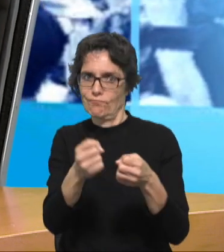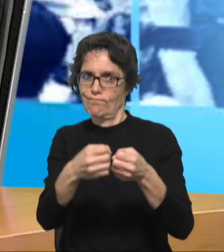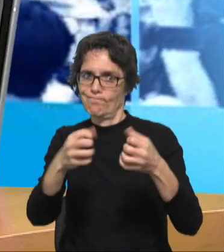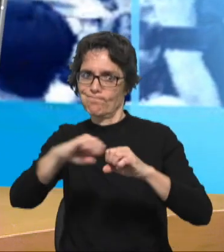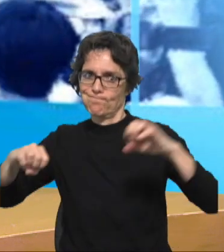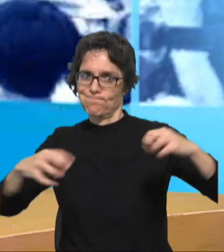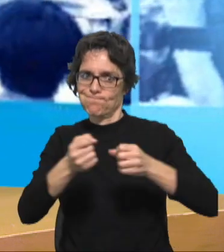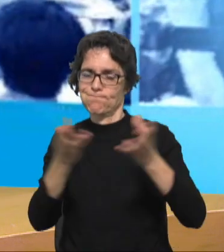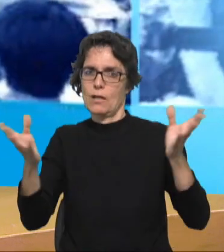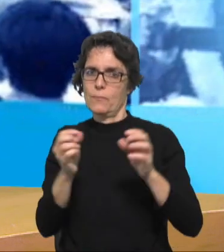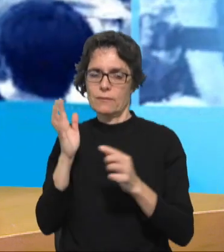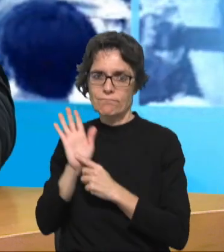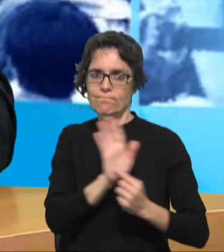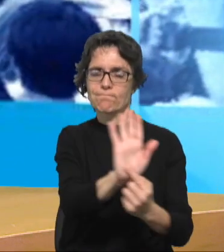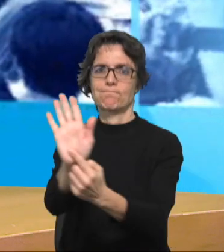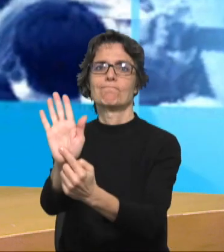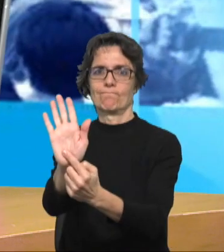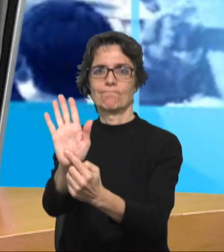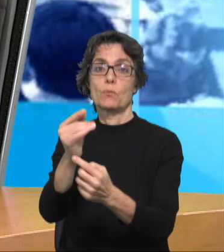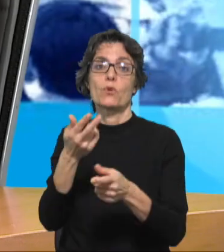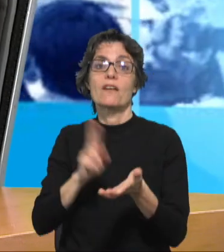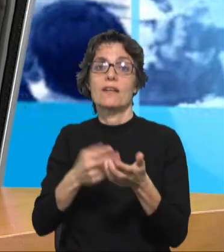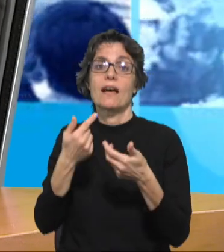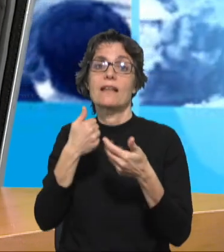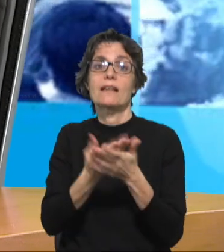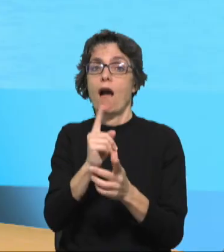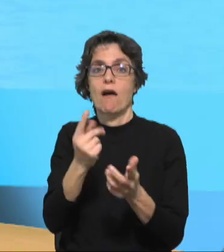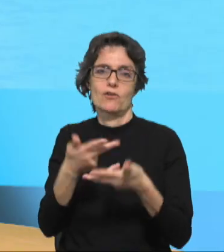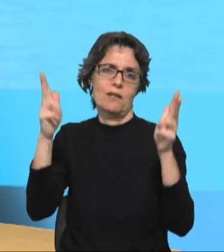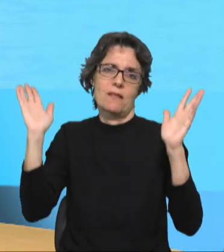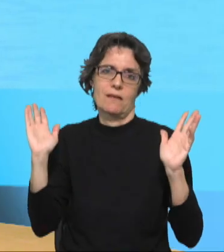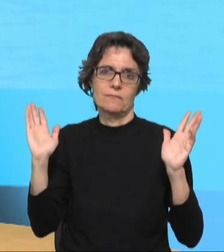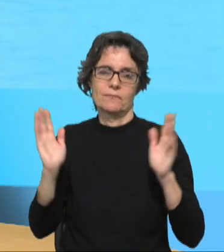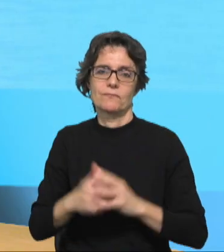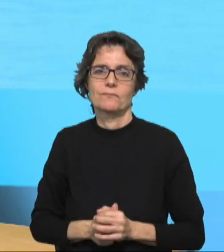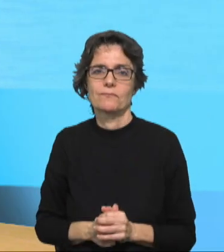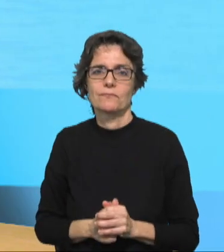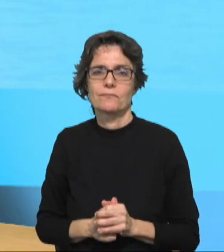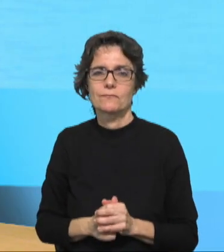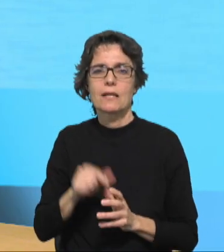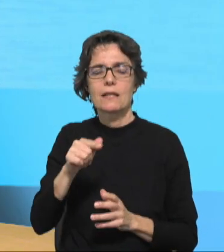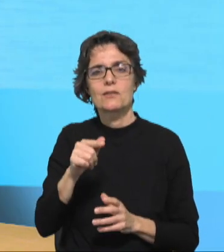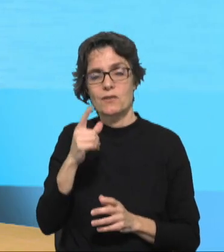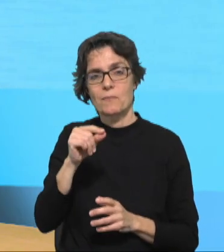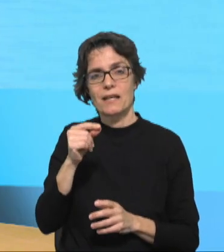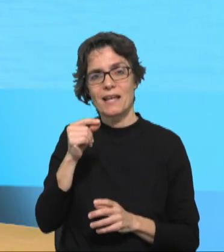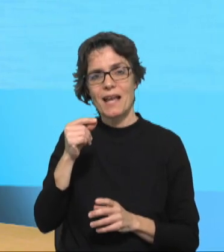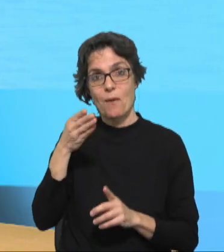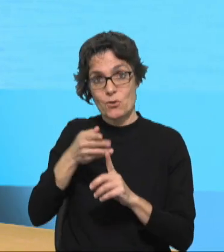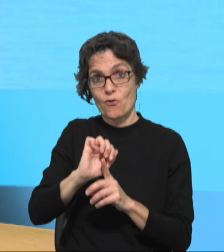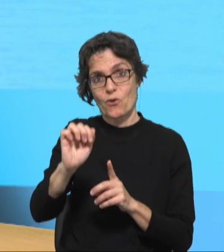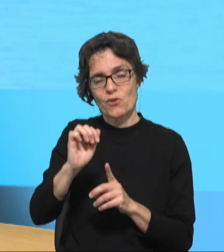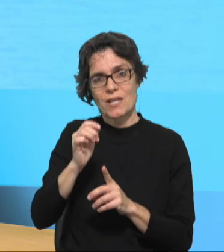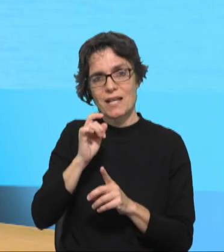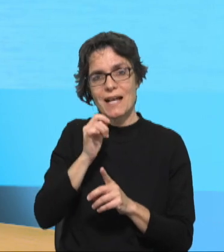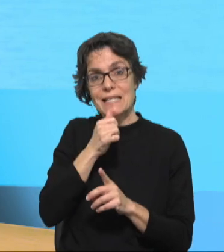está bem, porque só a verdade é que nos liberta. E essa tem sido a linha editorial da Defesa ao longo de 100 anos, não é? Um